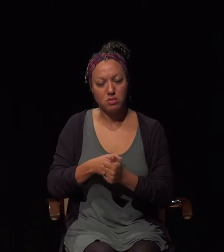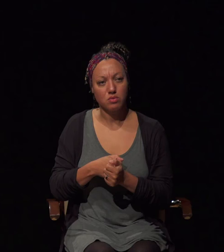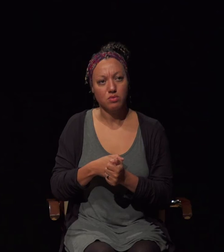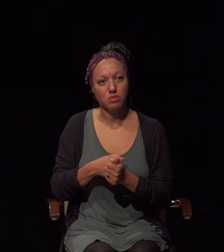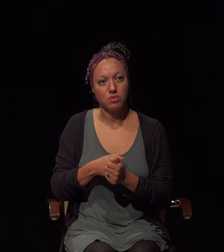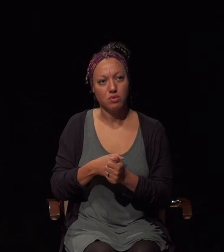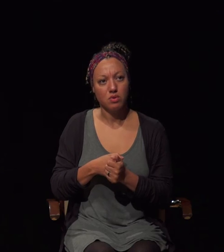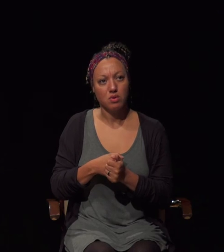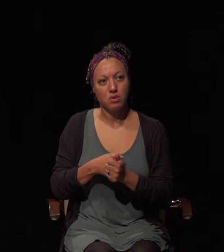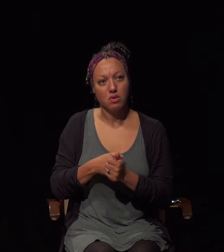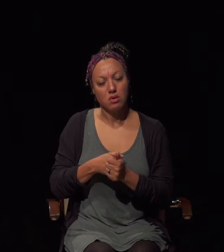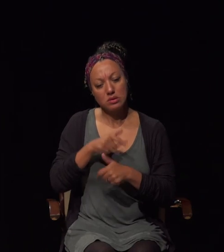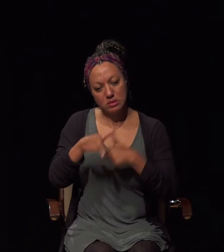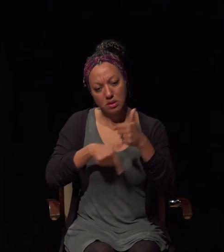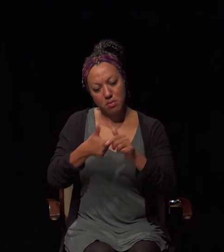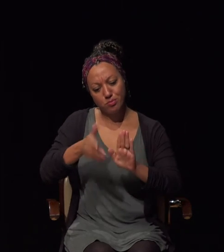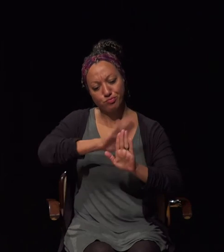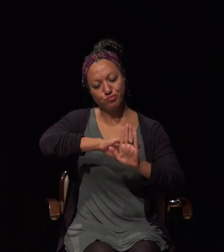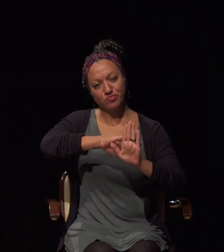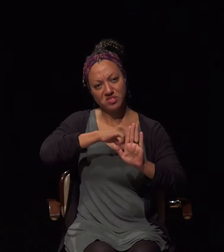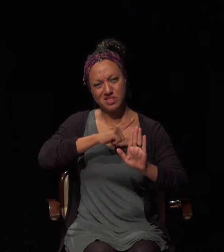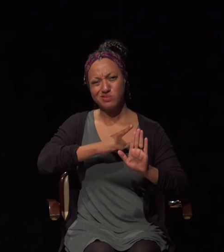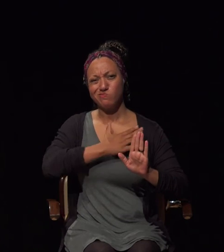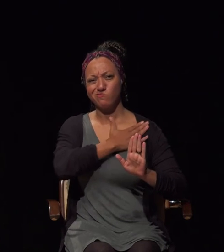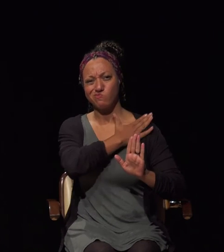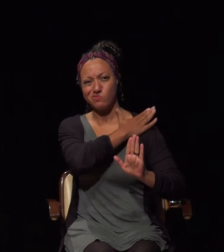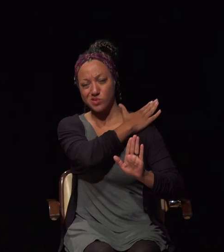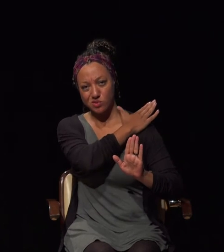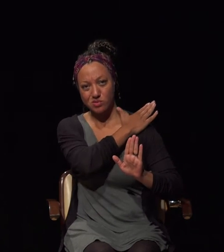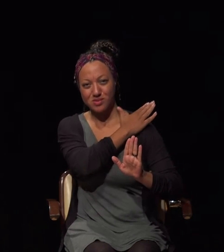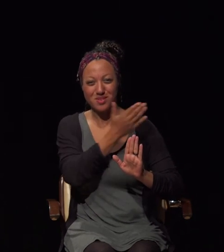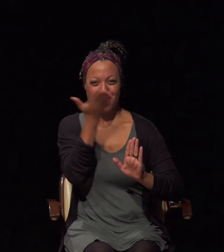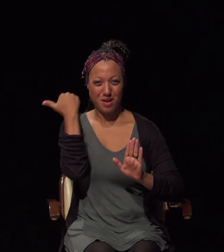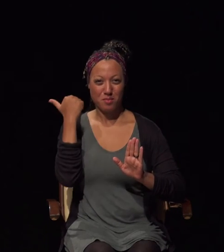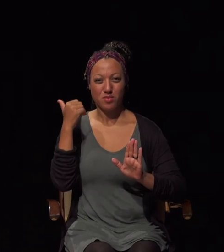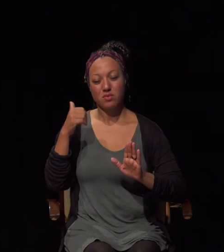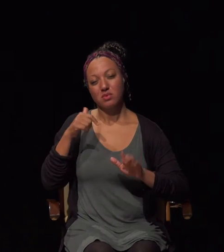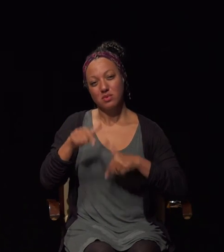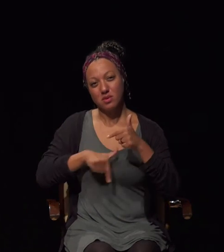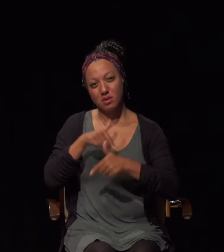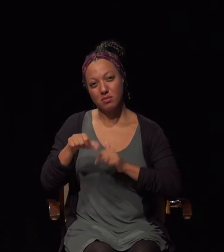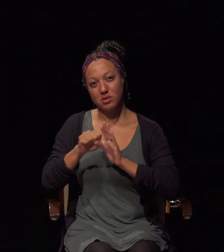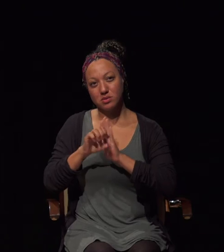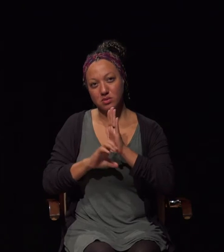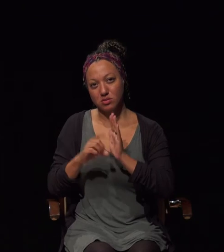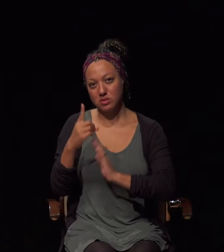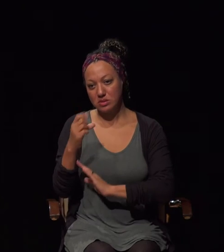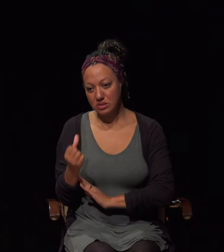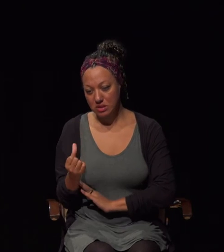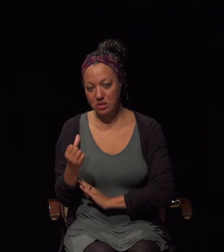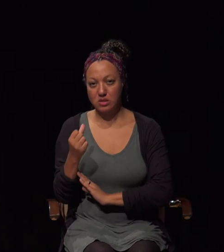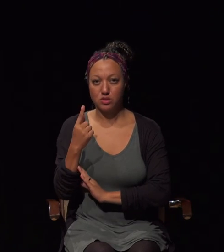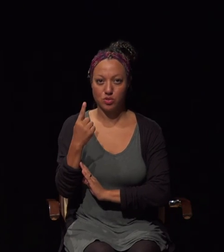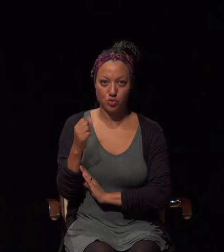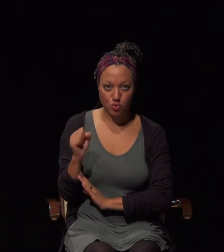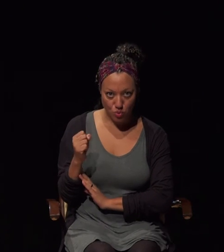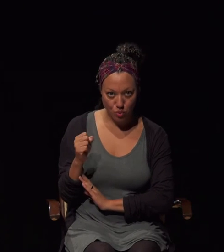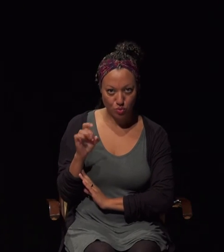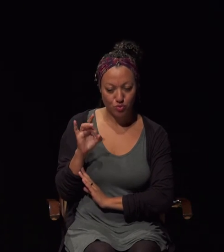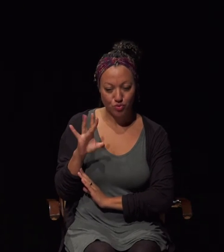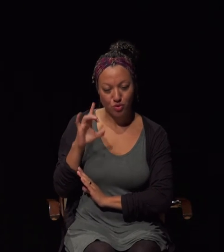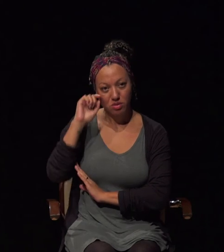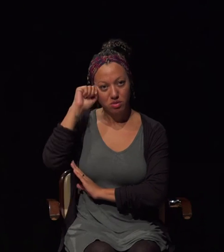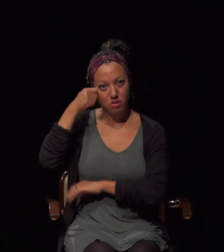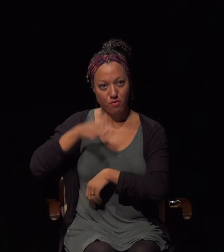é um grande preconceito como se trabalho como se dizia a época no século X 17 XVI fosse coisa de negro